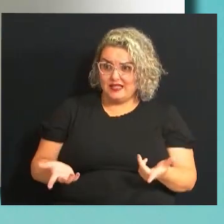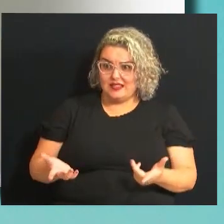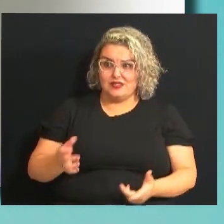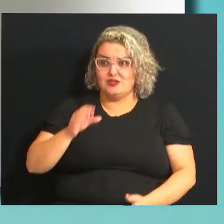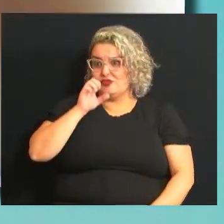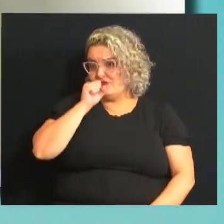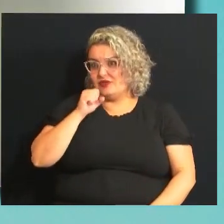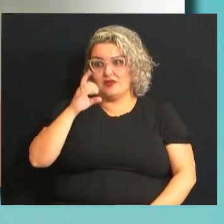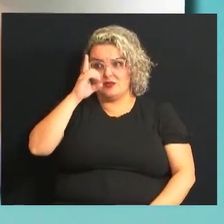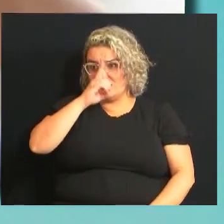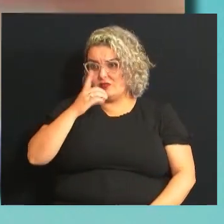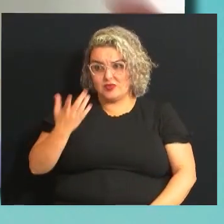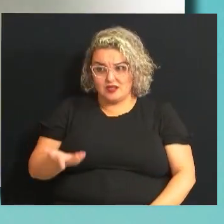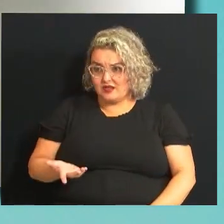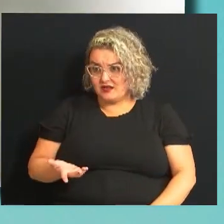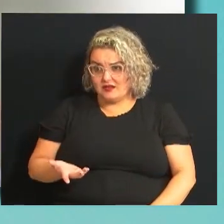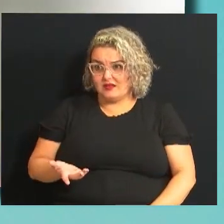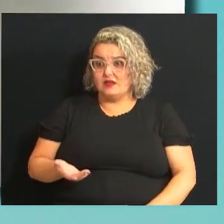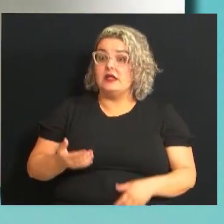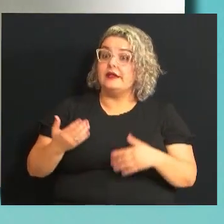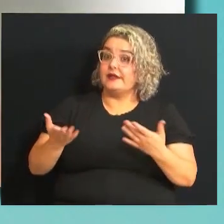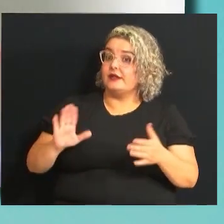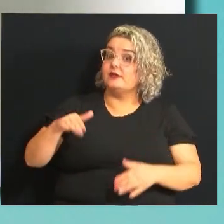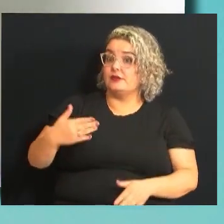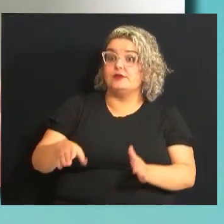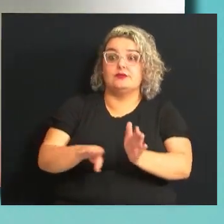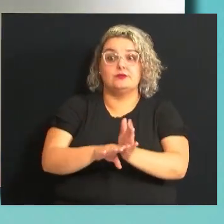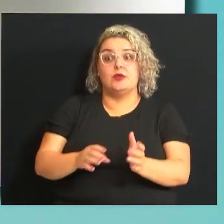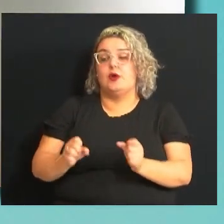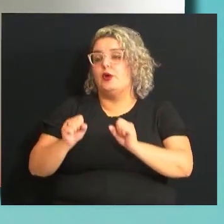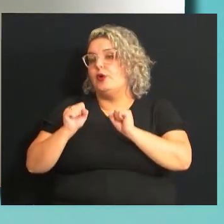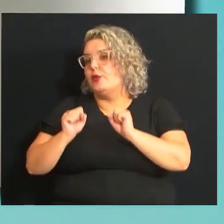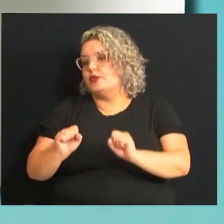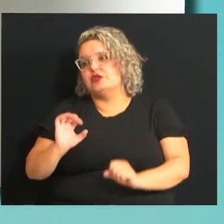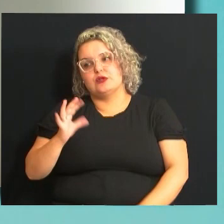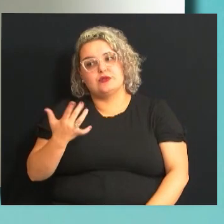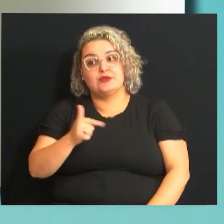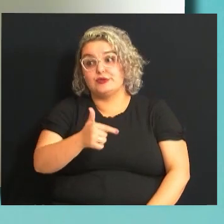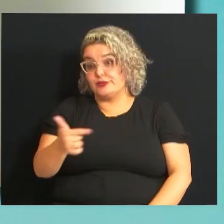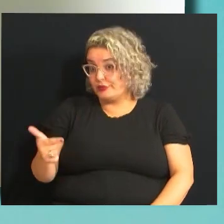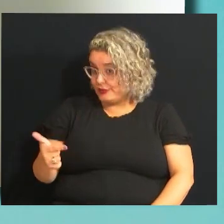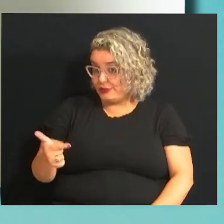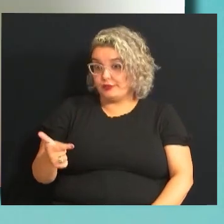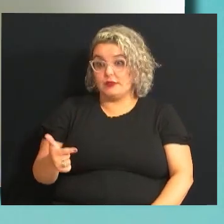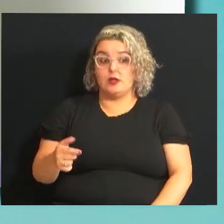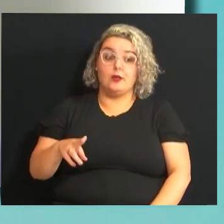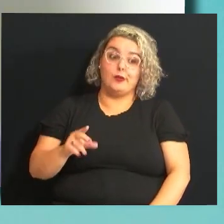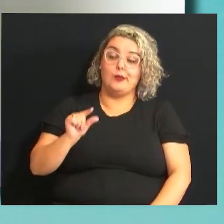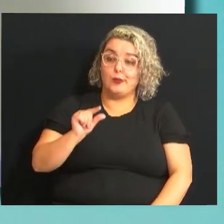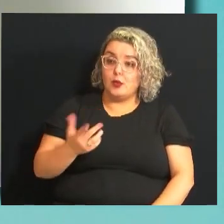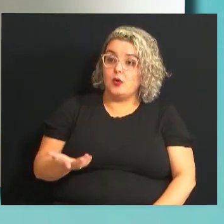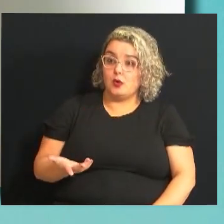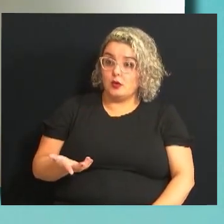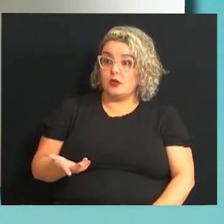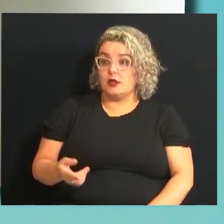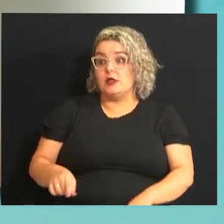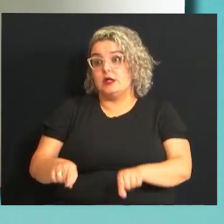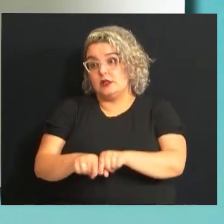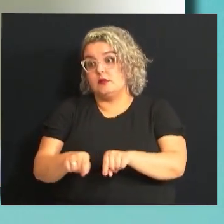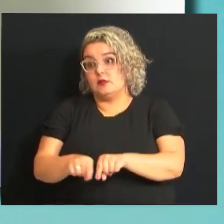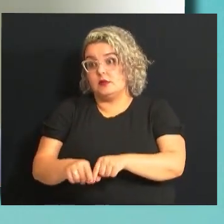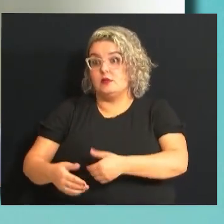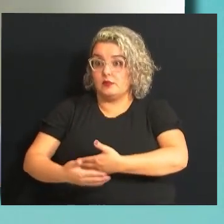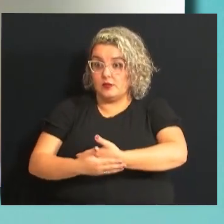era ir para uma feira às 7 horas da manhã e num sábado ou num domingo, e ainda assim, quando eu chegava lá, podia não